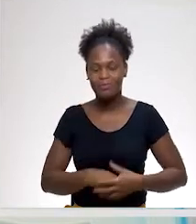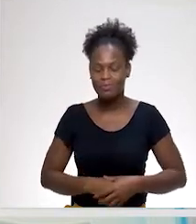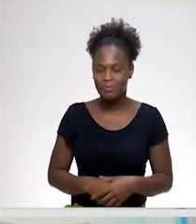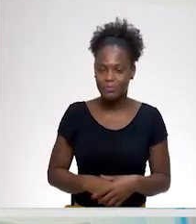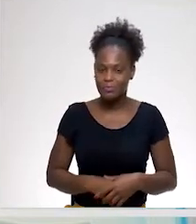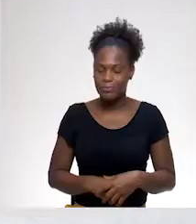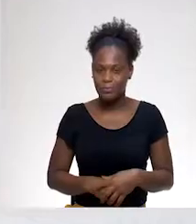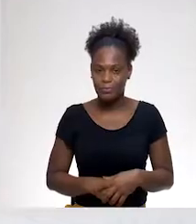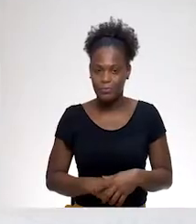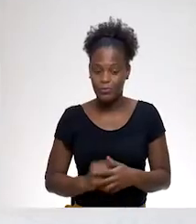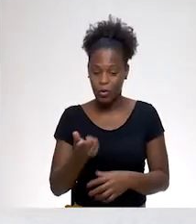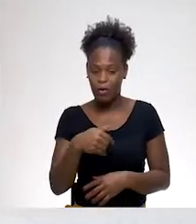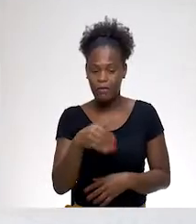hoje.